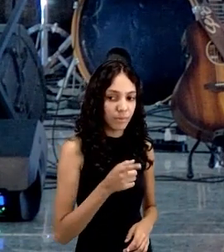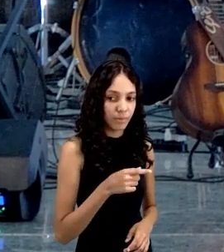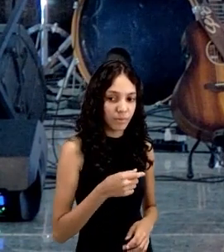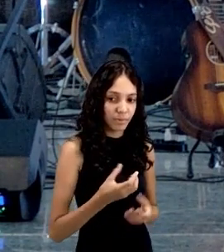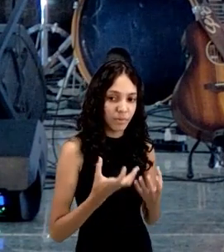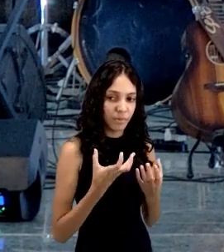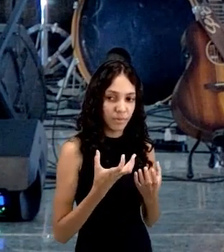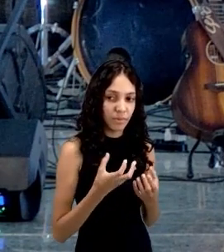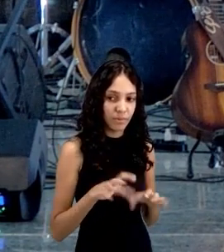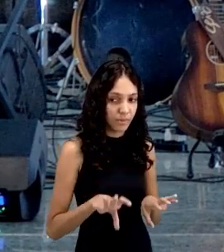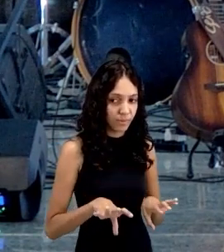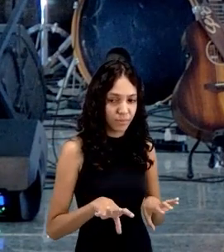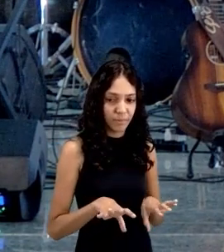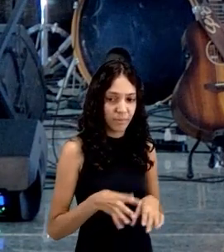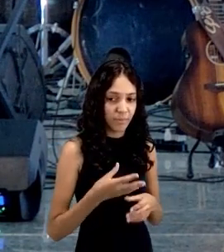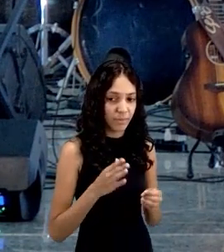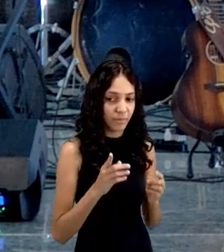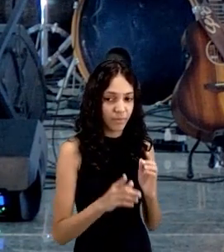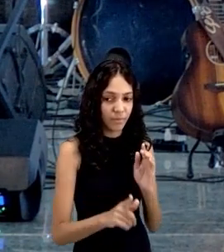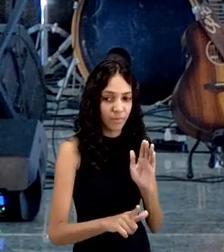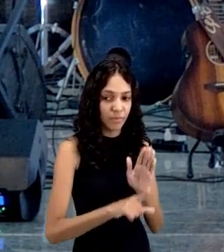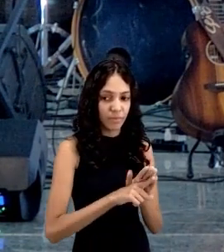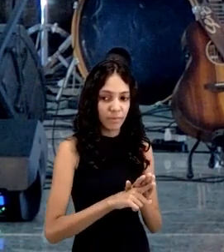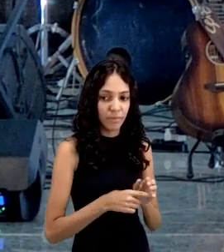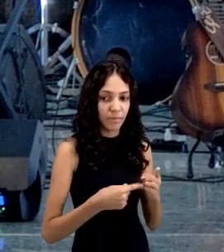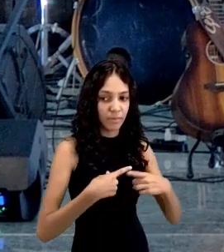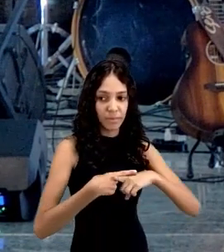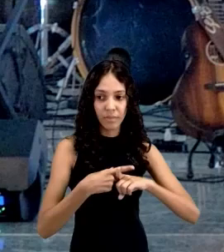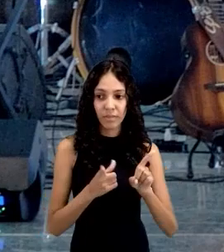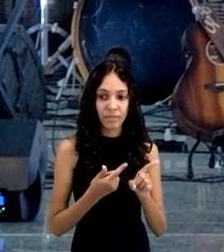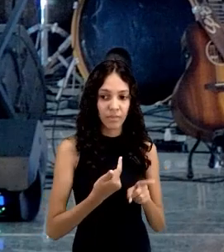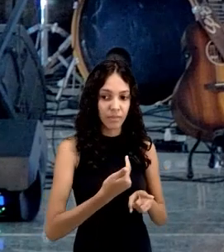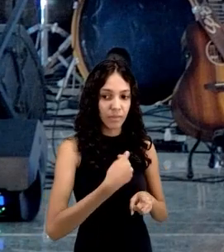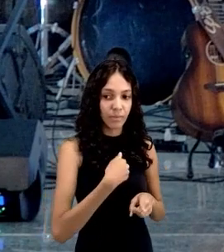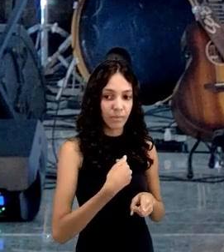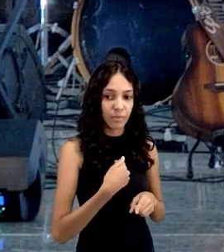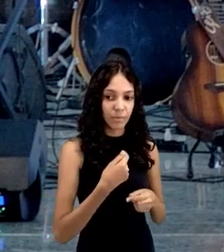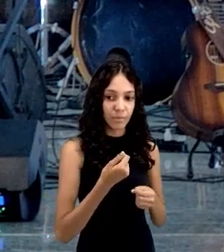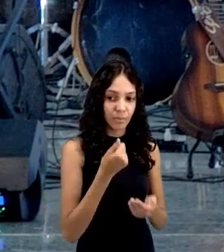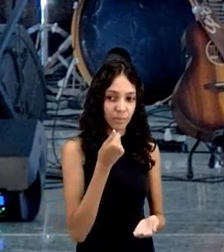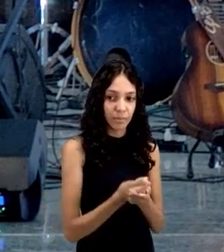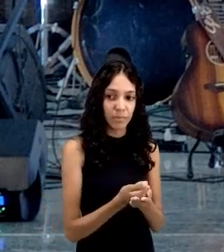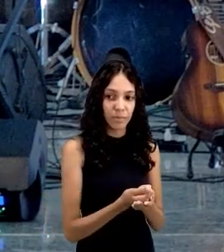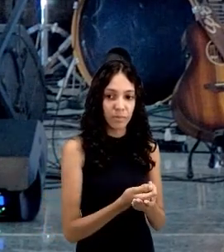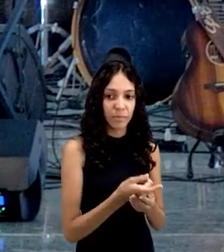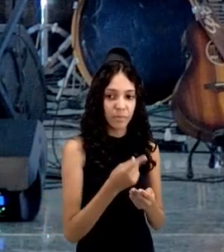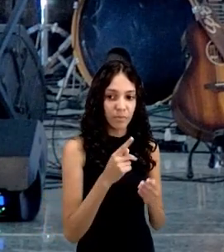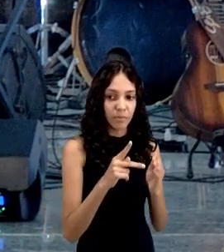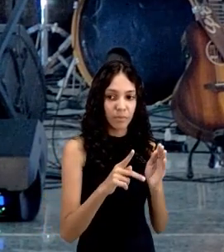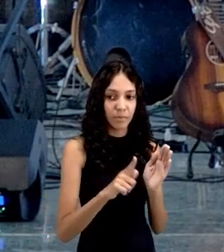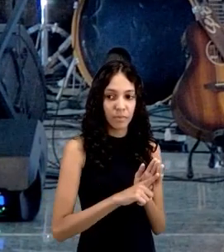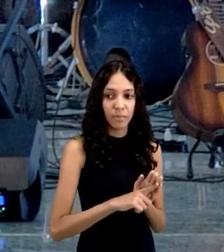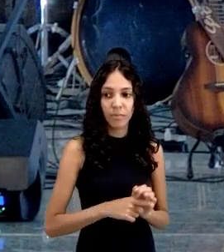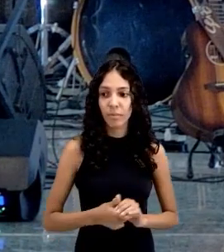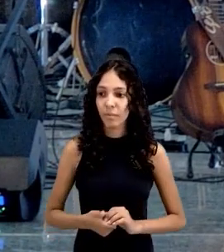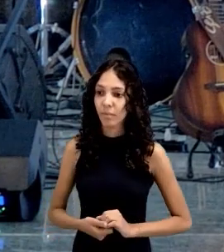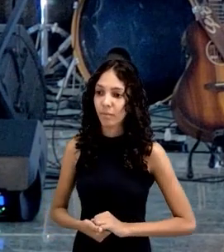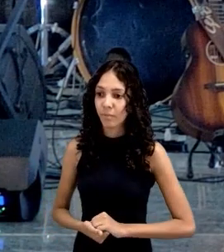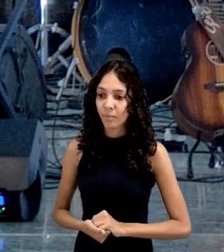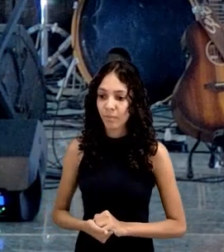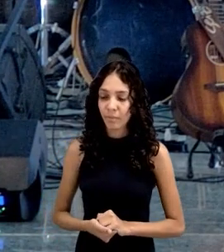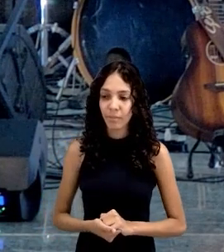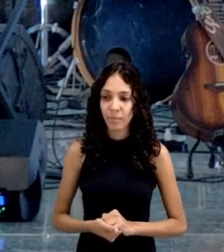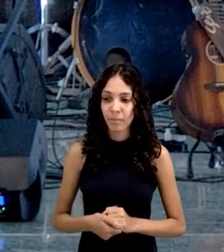está praticamente querendo jogar a Bíblia no lixo. Tem gente que nem sequer valoriza o Antigo Testamento.